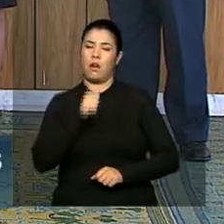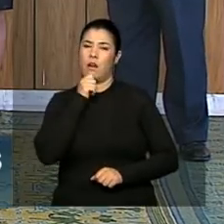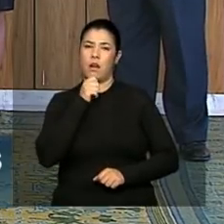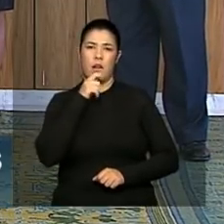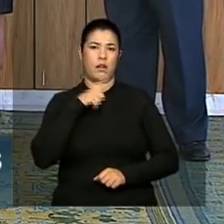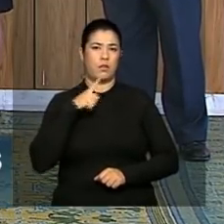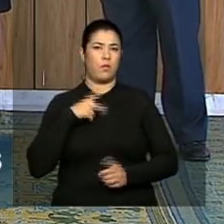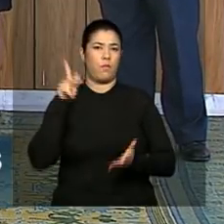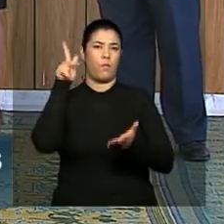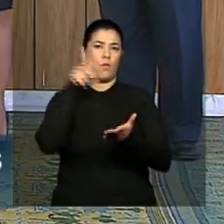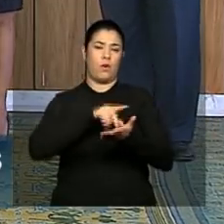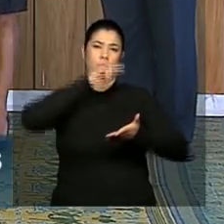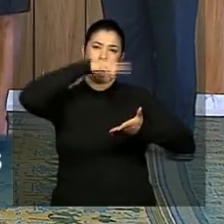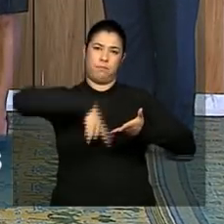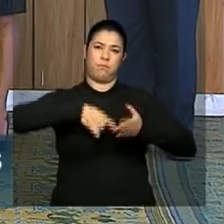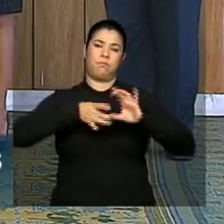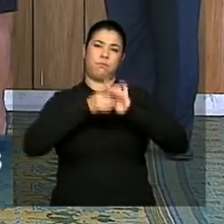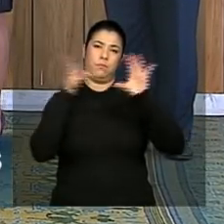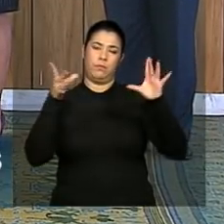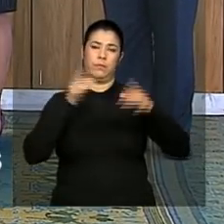sido formalizados.